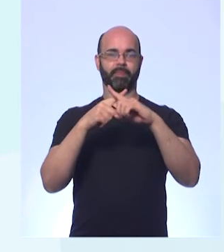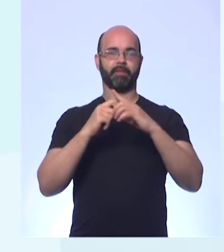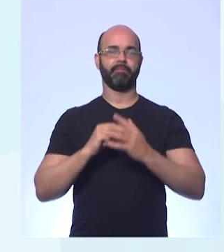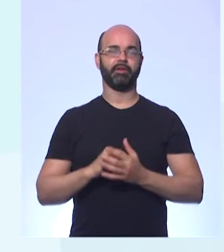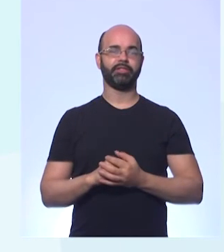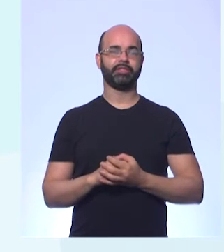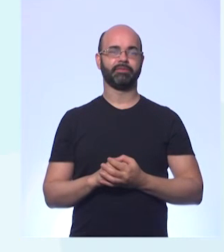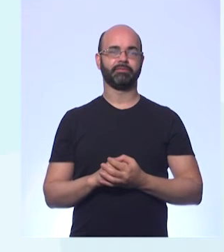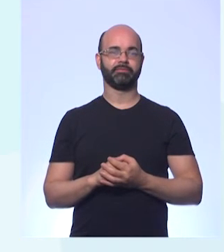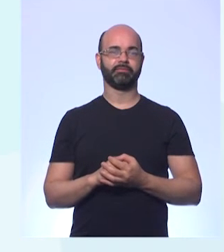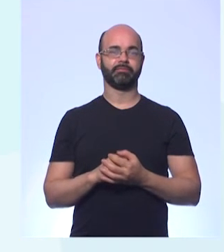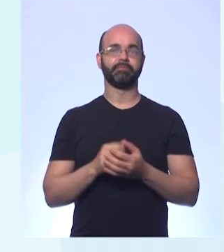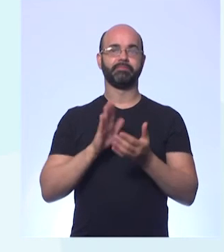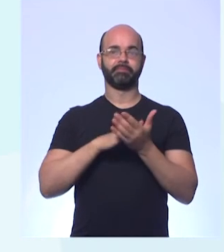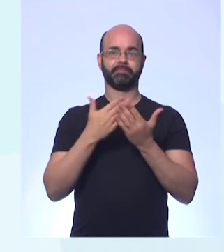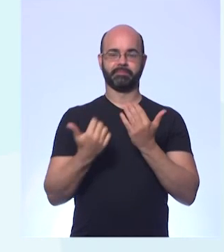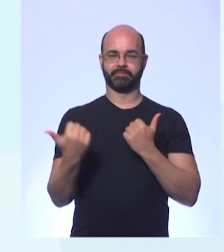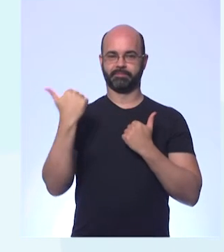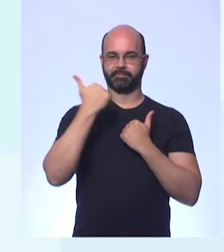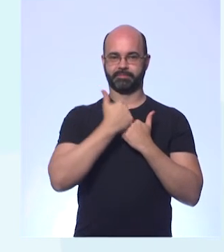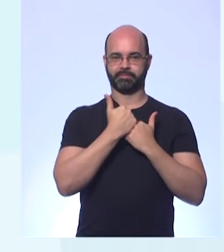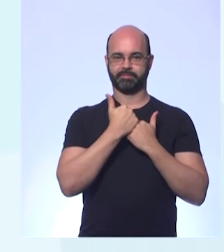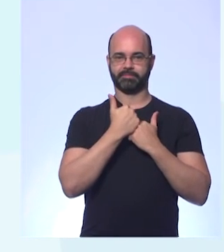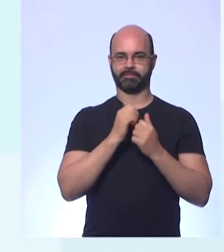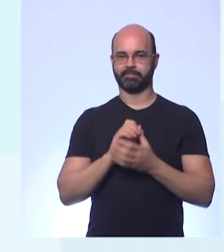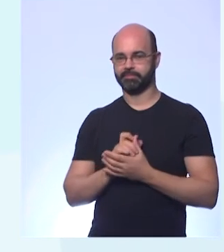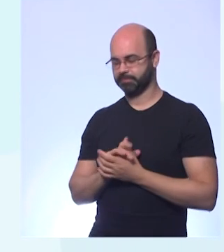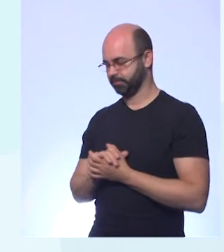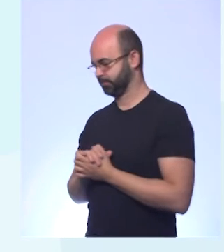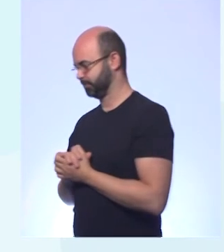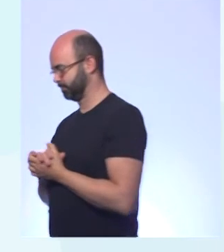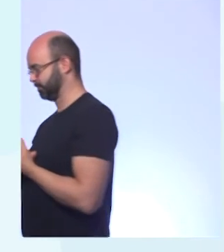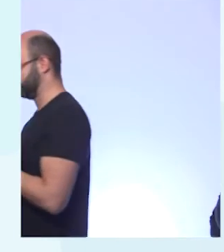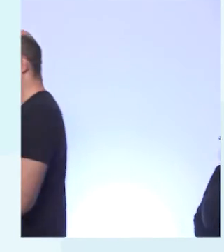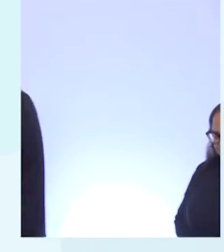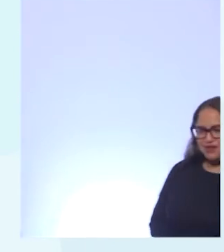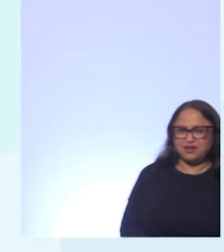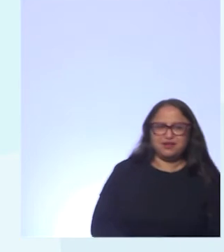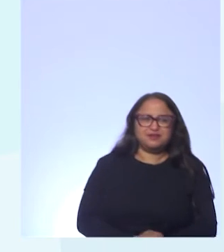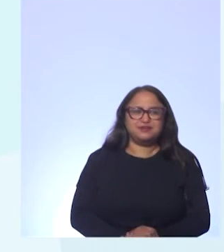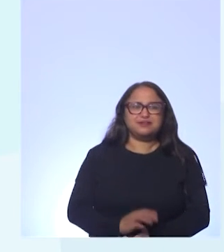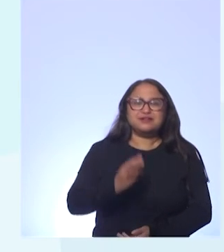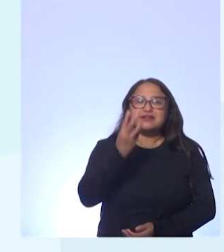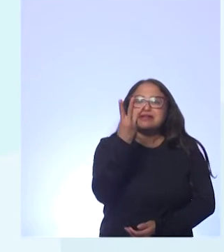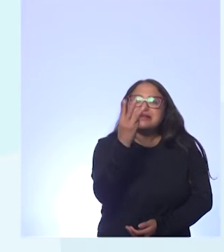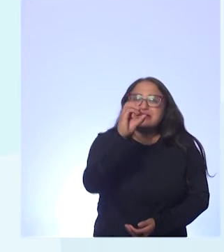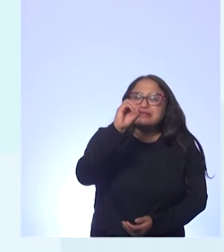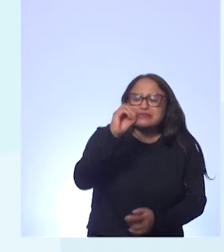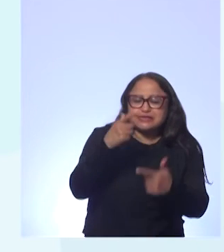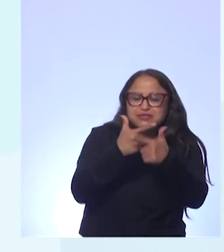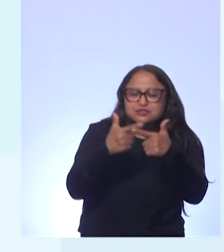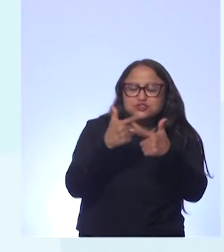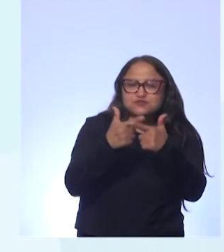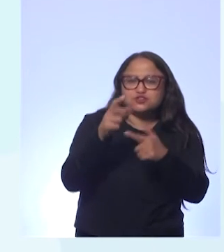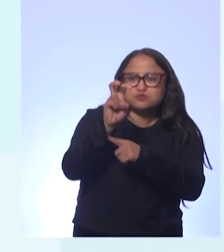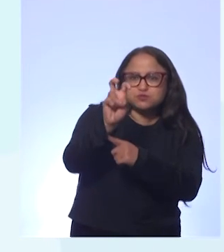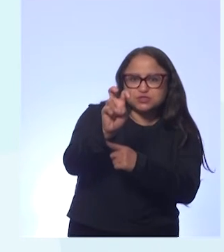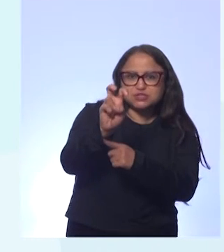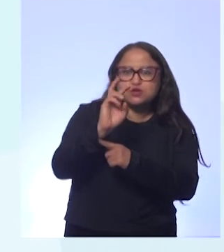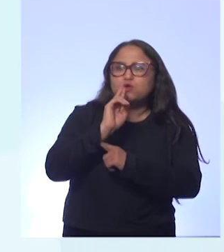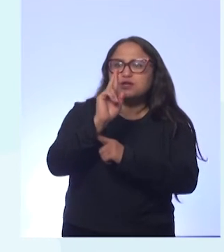você faz mais uma vez, ó. E 30 dividido por 5 dá 6, não é isso?